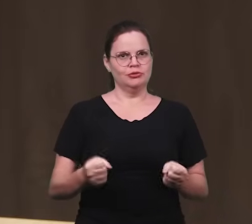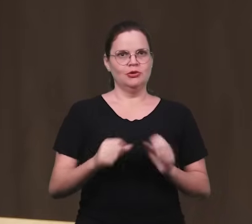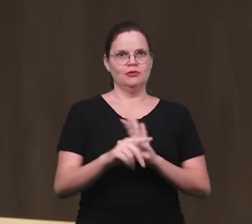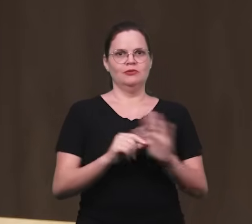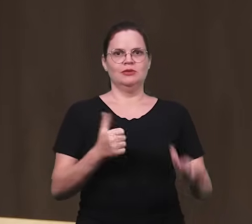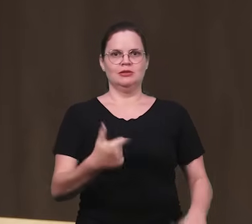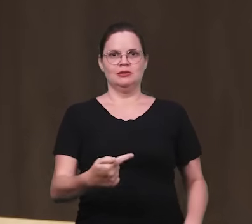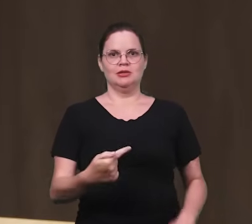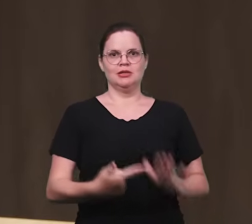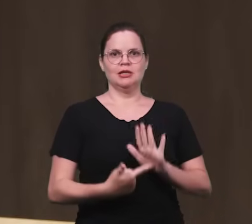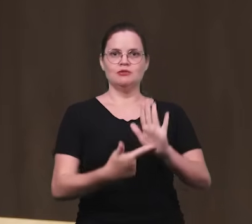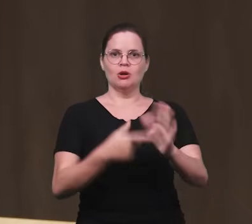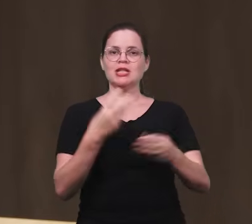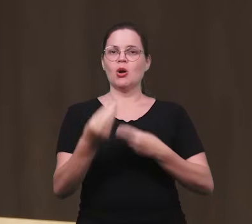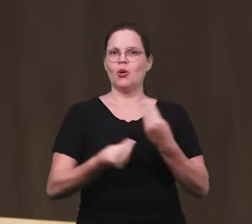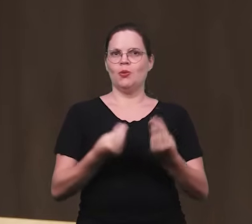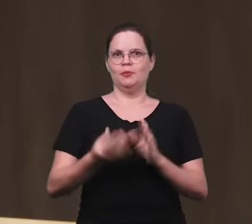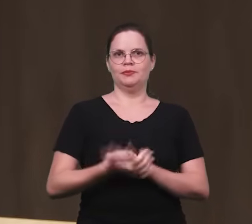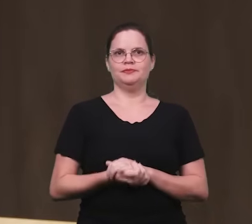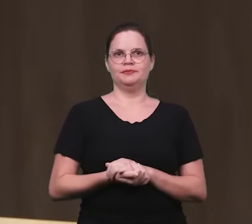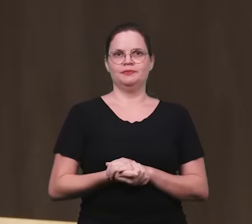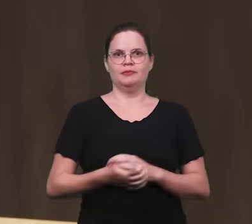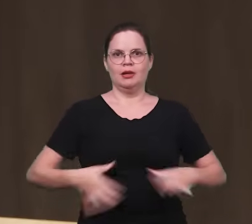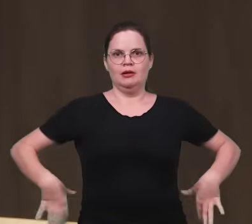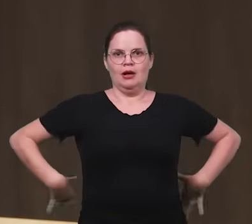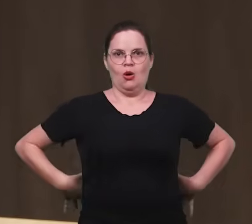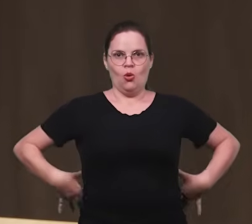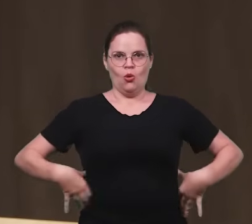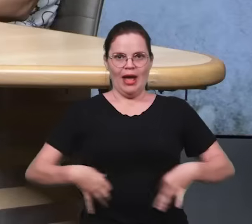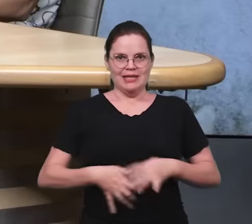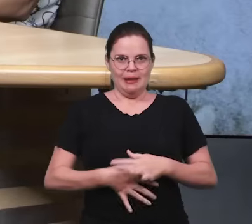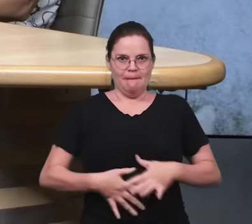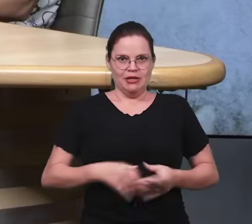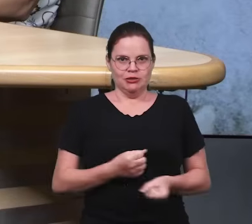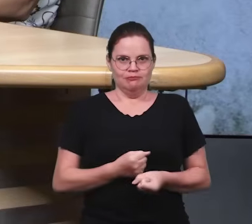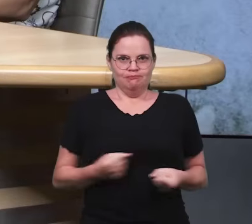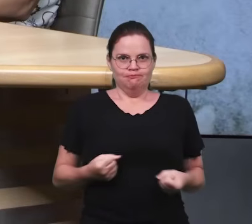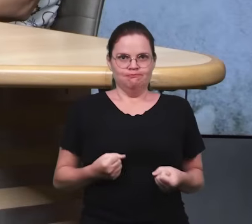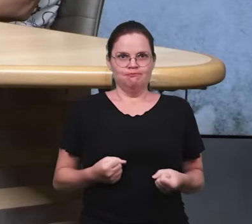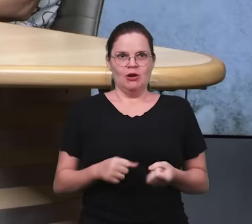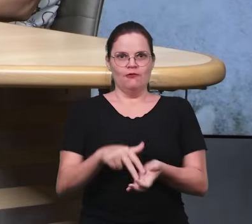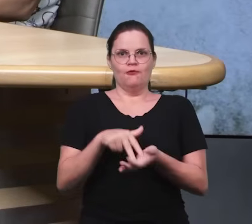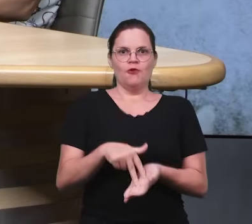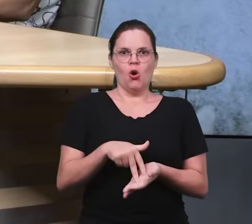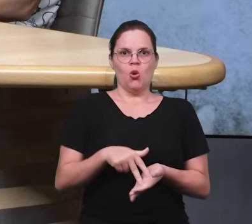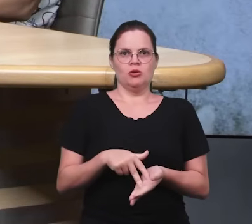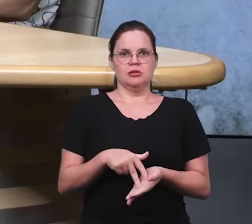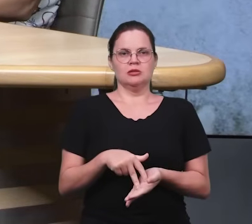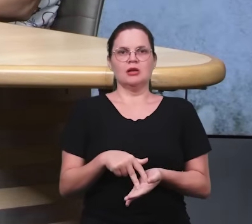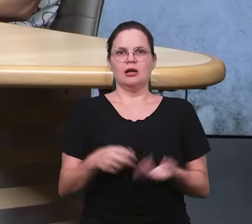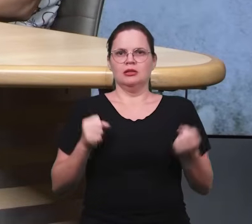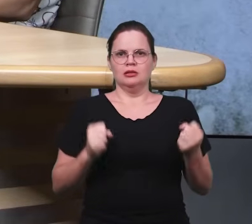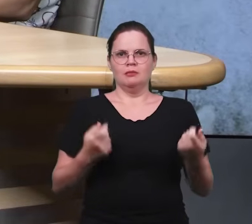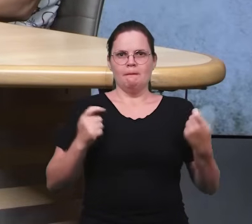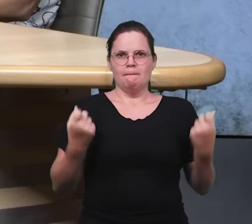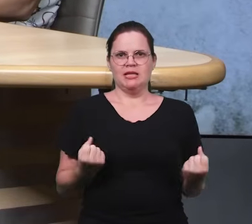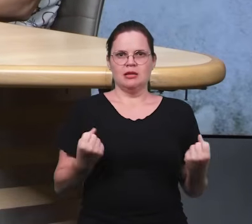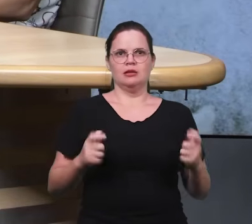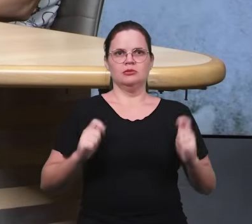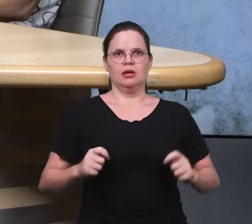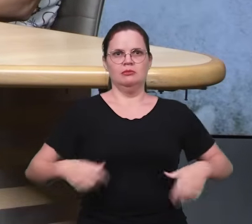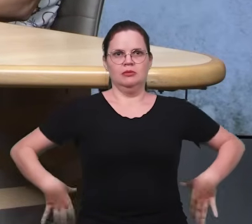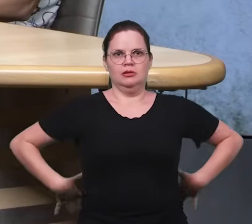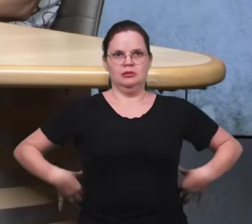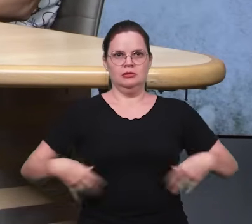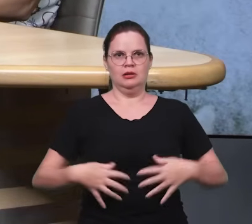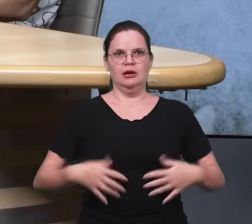nos dá uma direção, cingir os lombos de força. Isso aí, cingir os lombos de força. E aí os lombos é a parte nossa